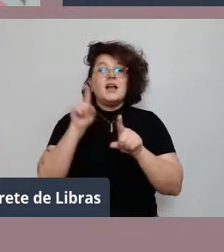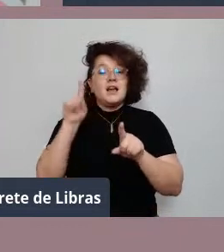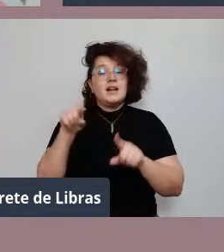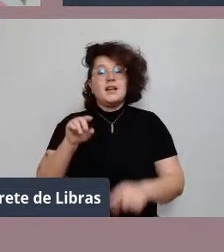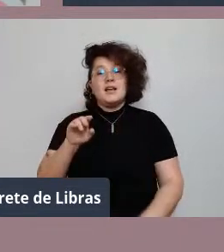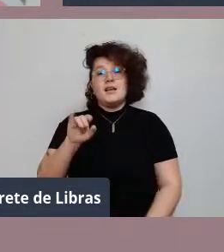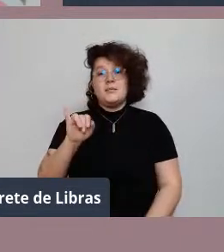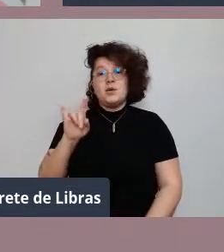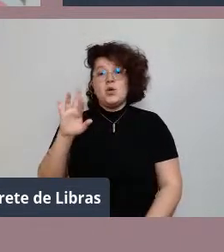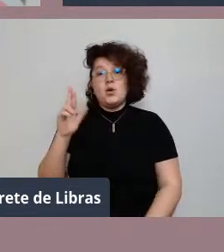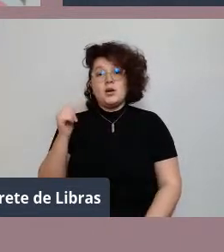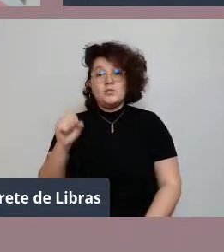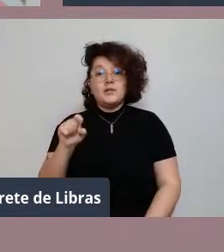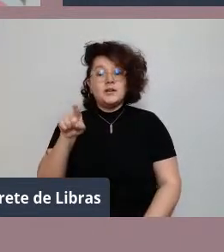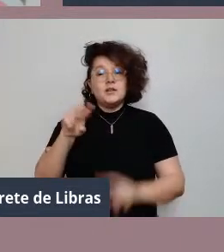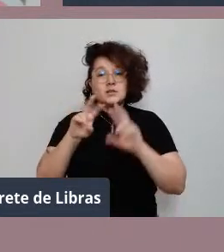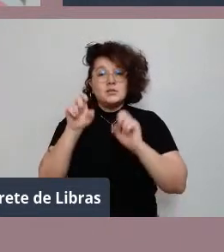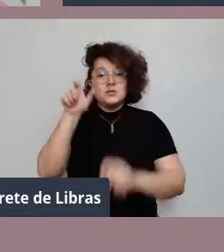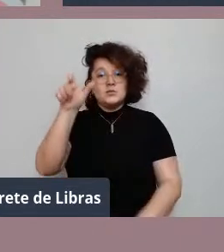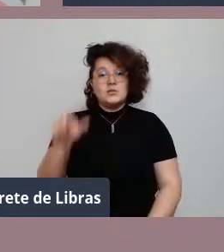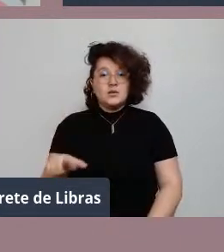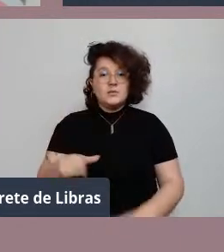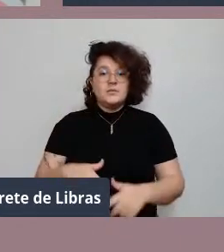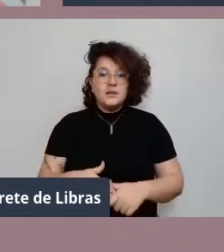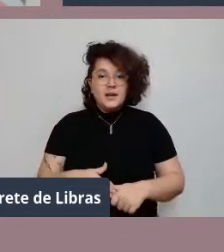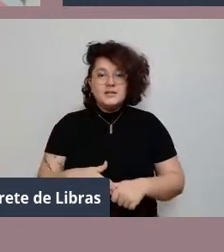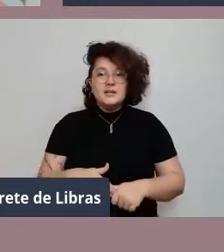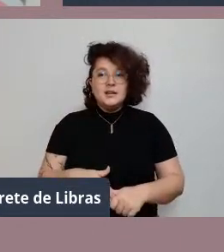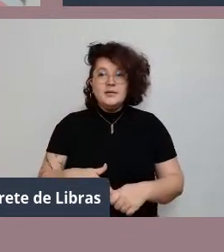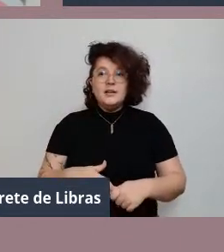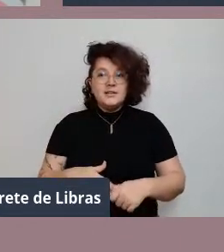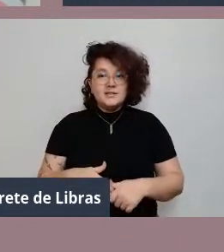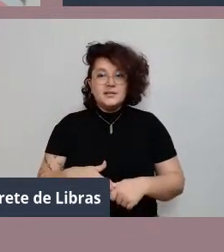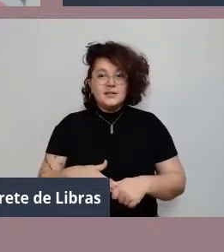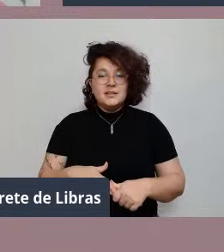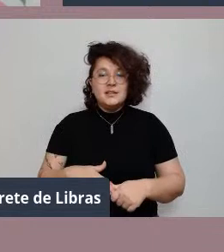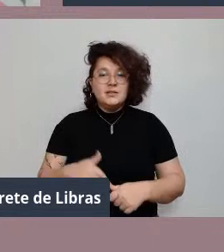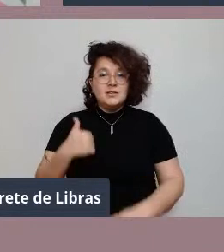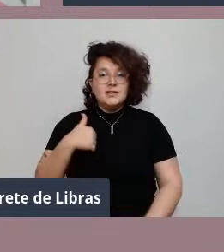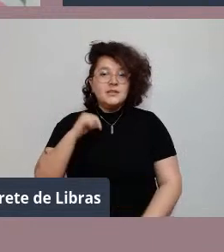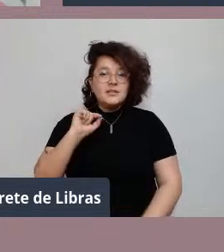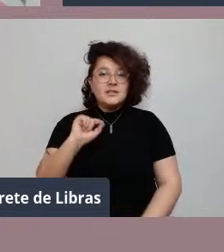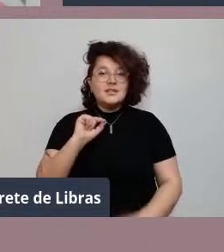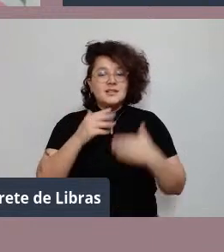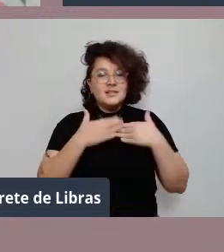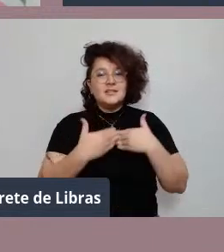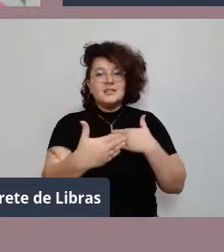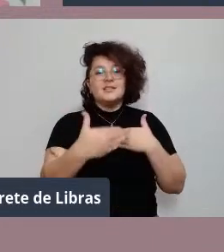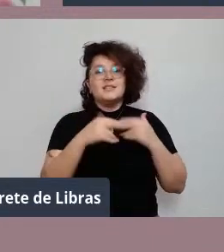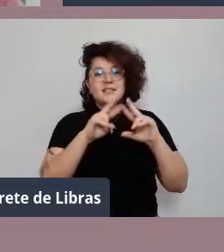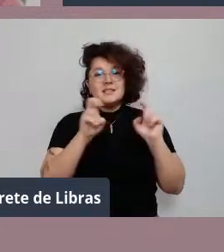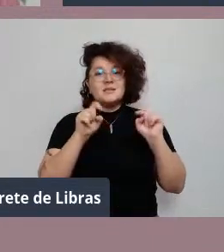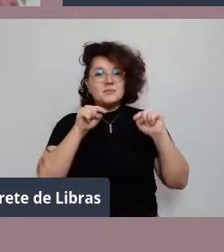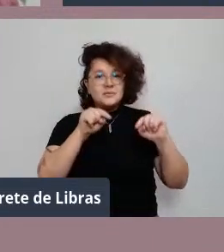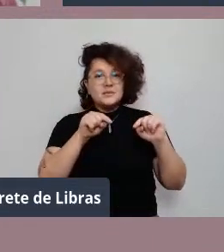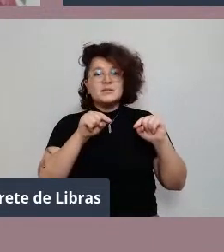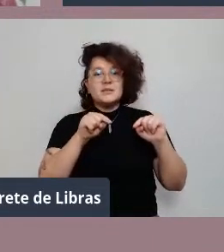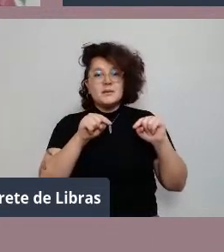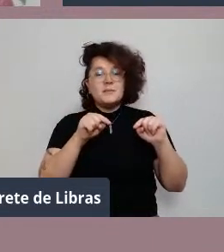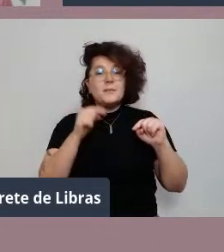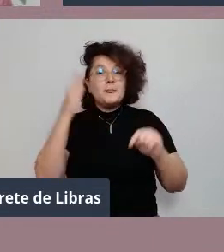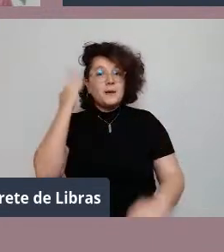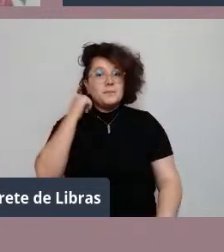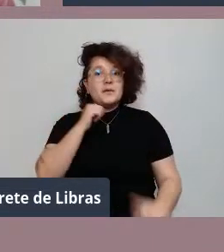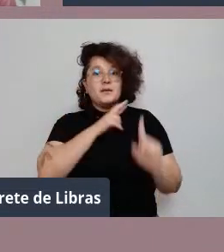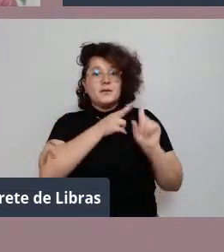do Gottlieb, né? Veio e me disse, Ana, você tem um encontro? Eu sei que teve, porque eu vi as